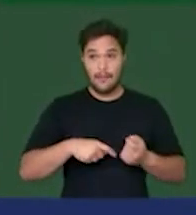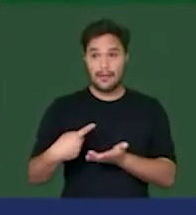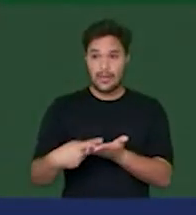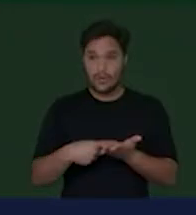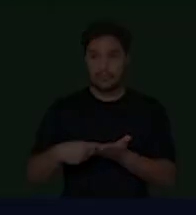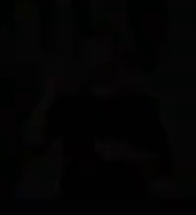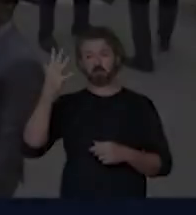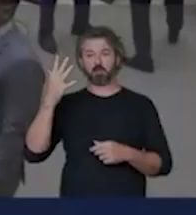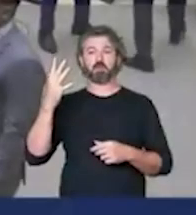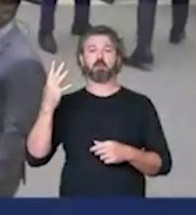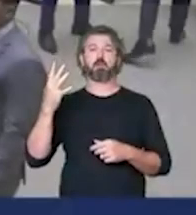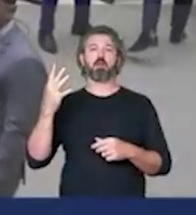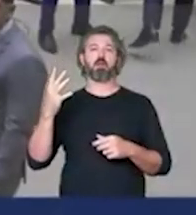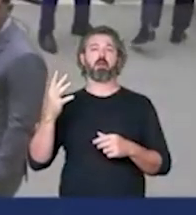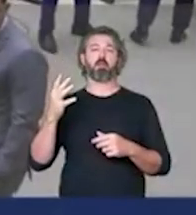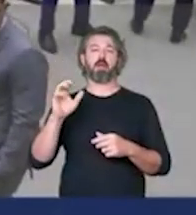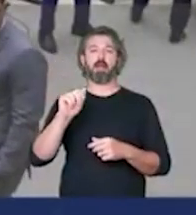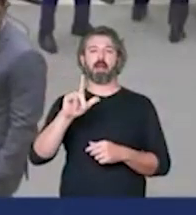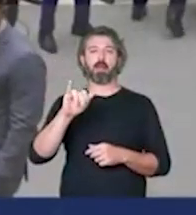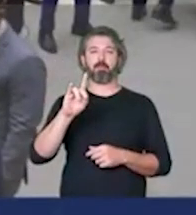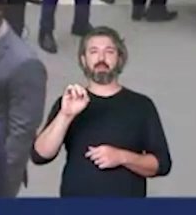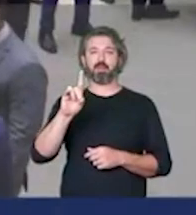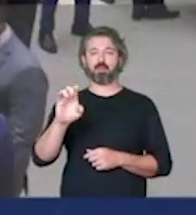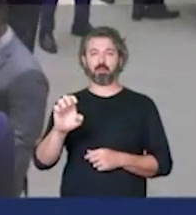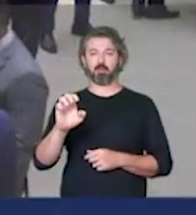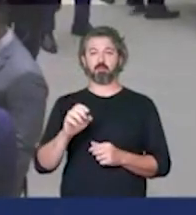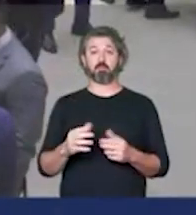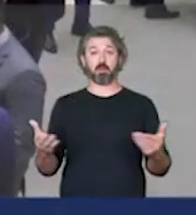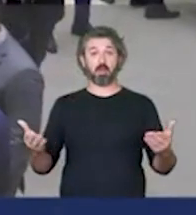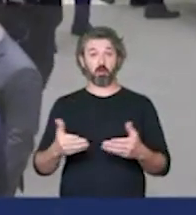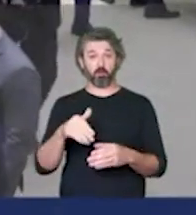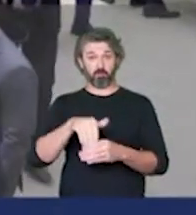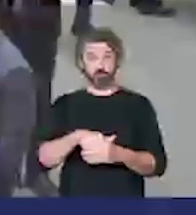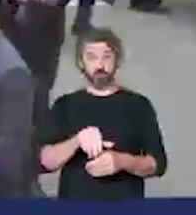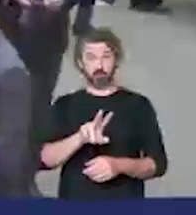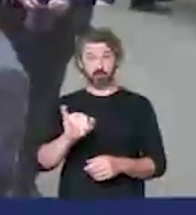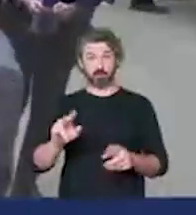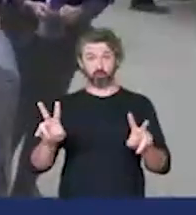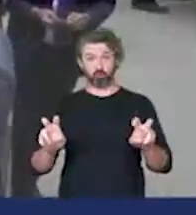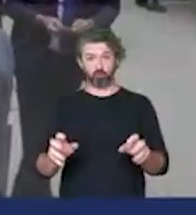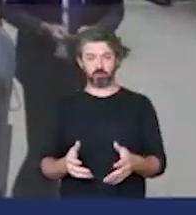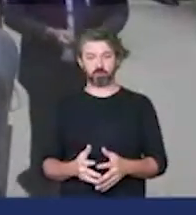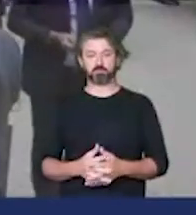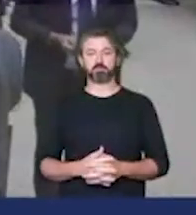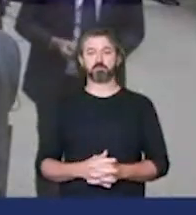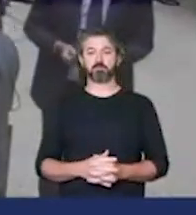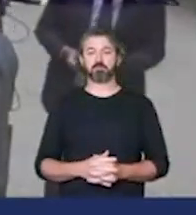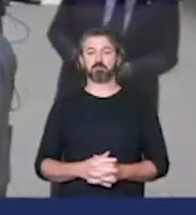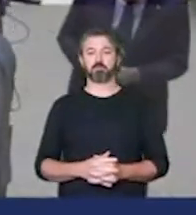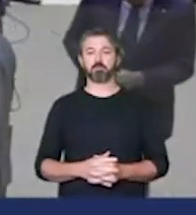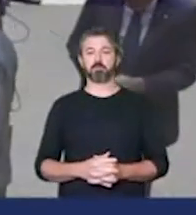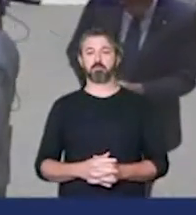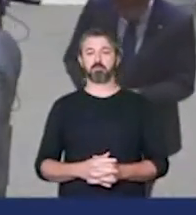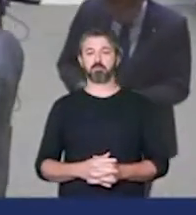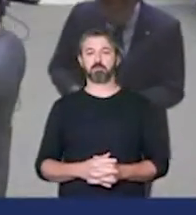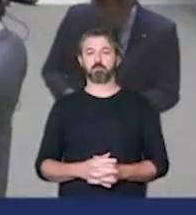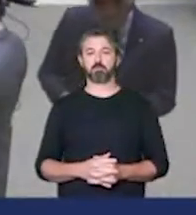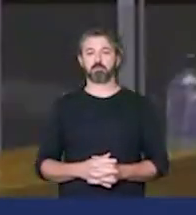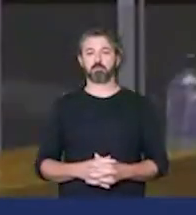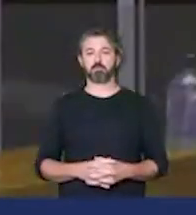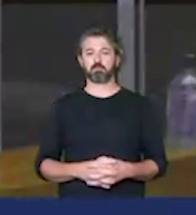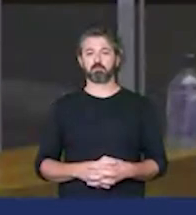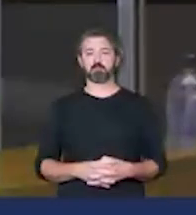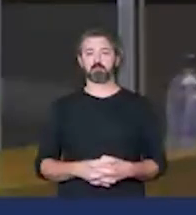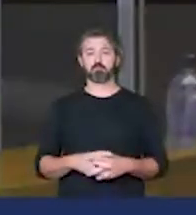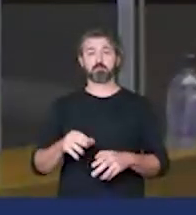seu emprego. Agora o deputado Kim Kataguiri falando sobre já a votação dessa medida provisória. Tudo feito